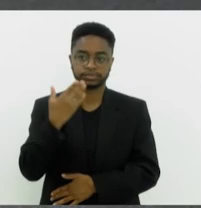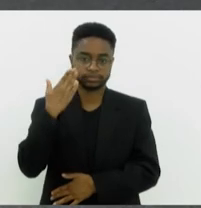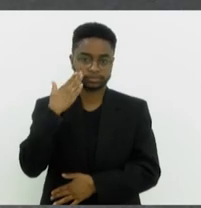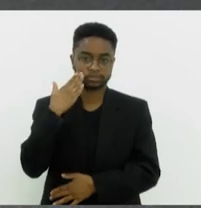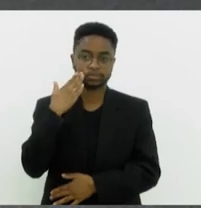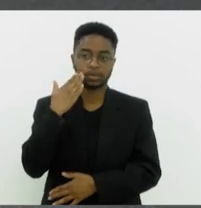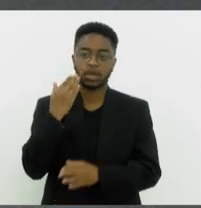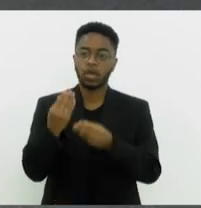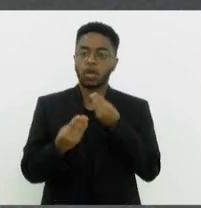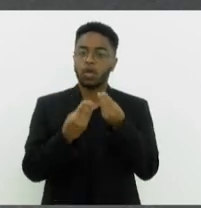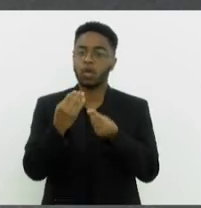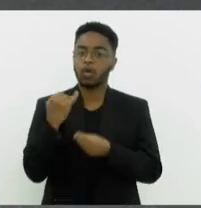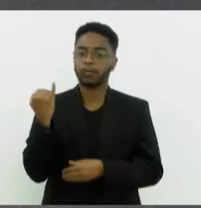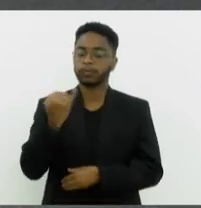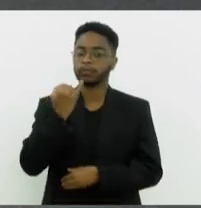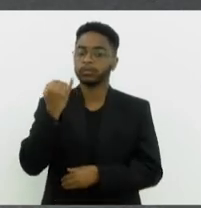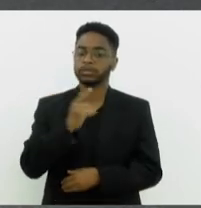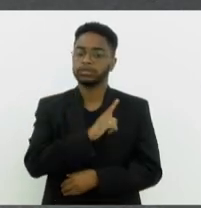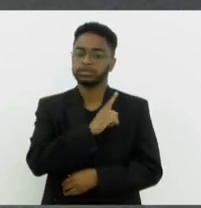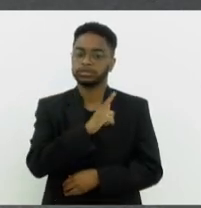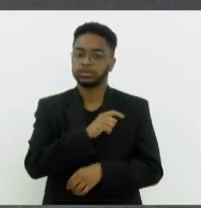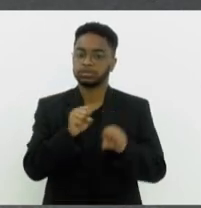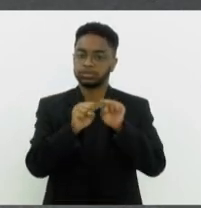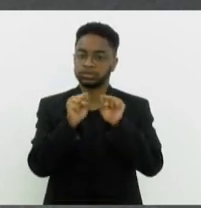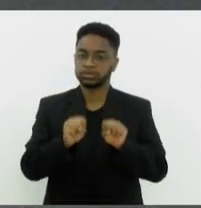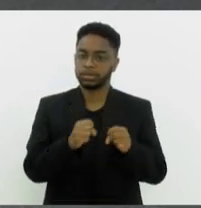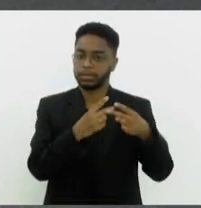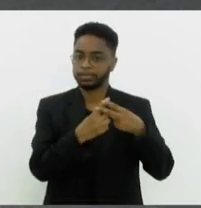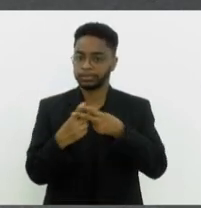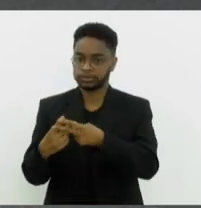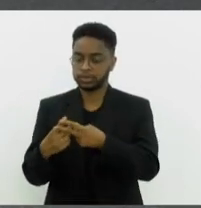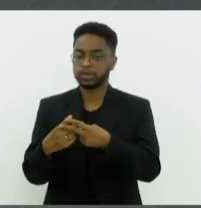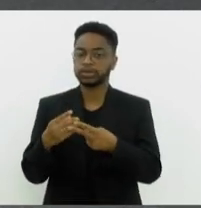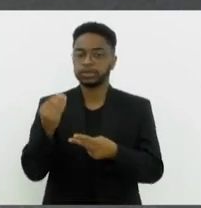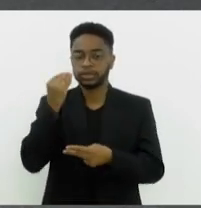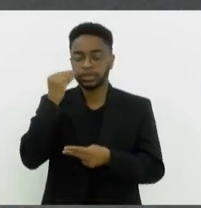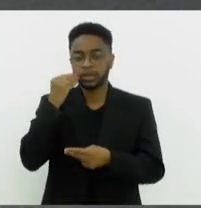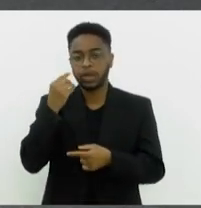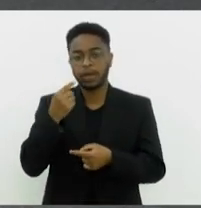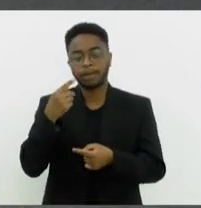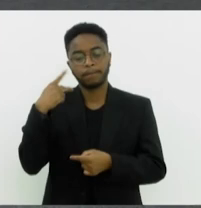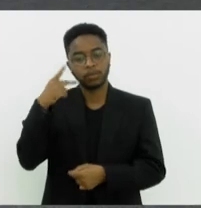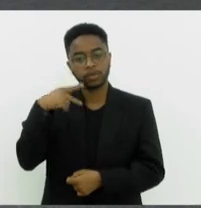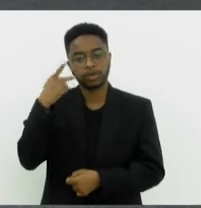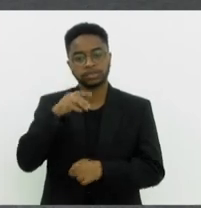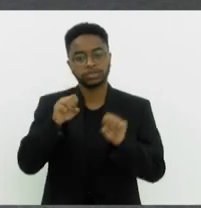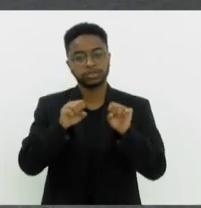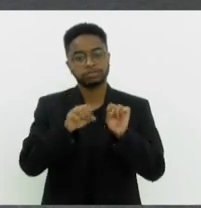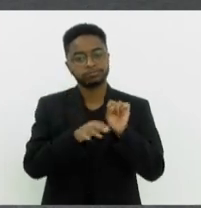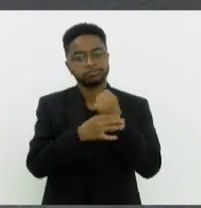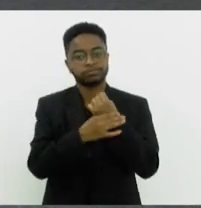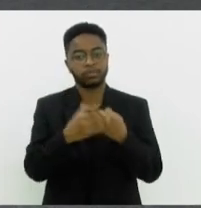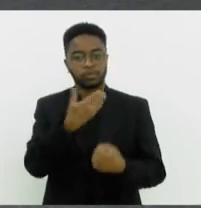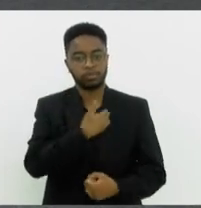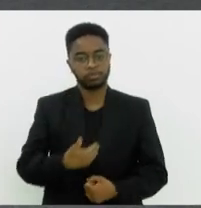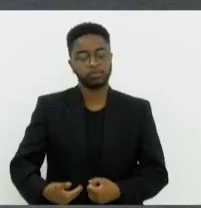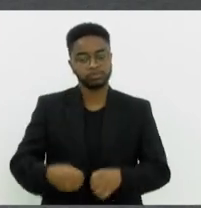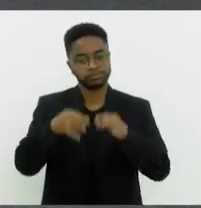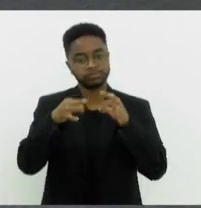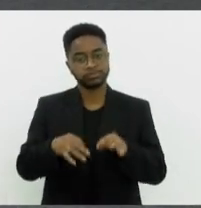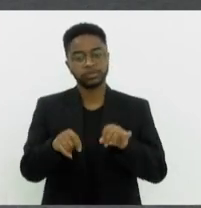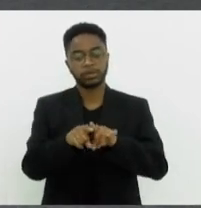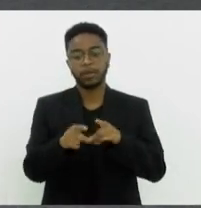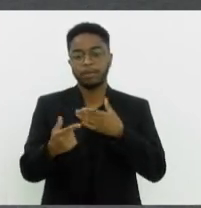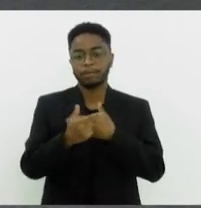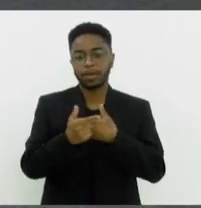importância da gestão do sistema prisional por uma política de segurança pública efetiva. E o papel dos policiais